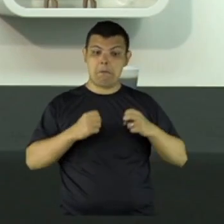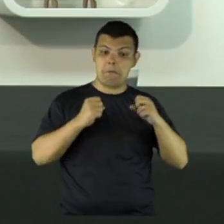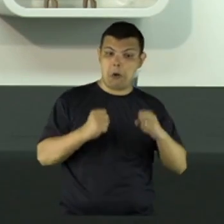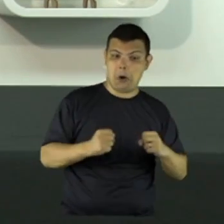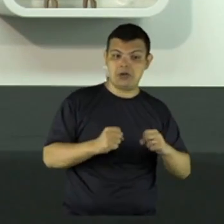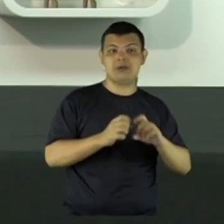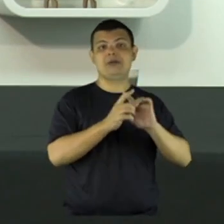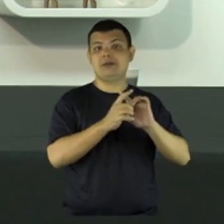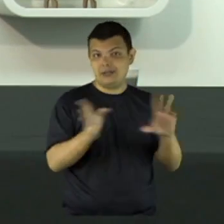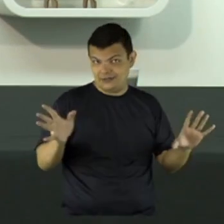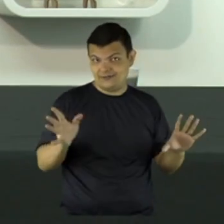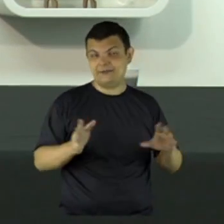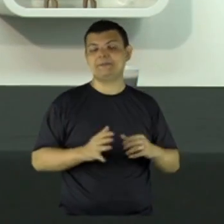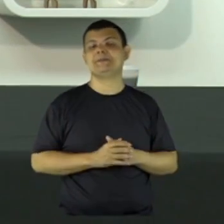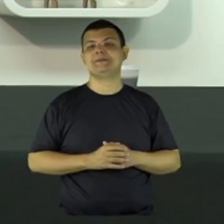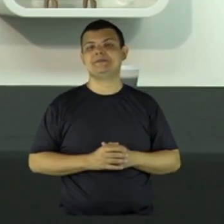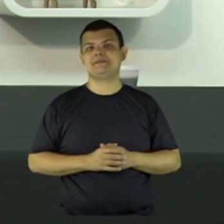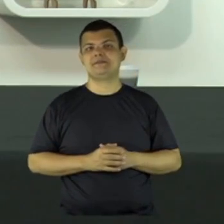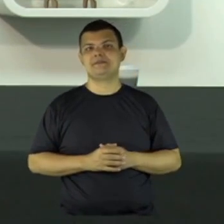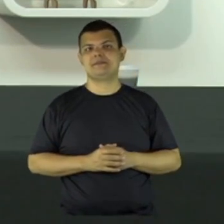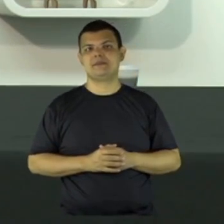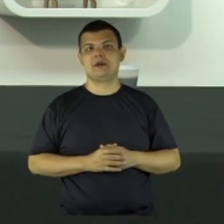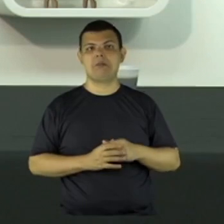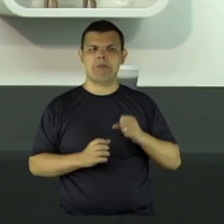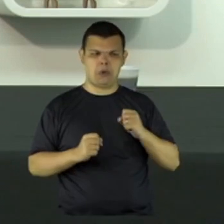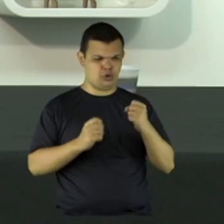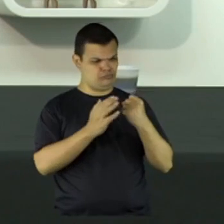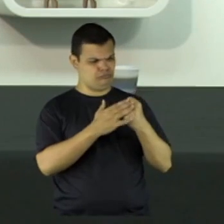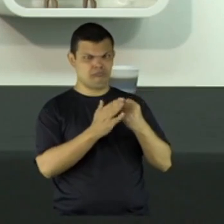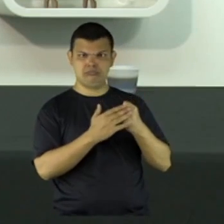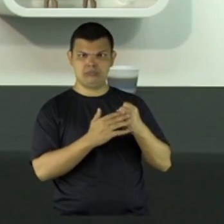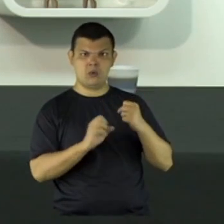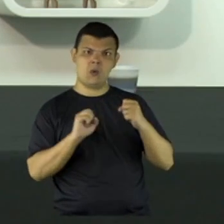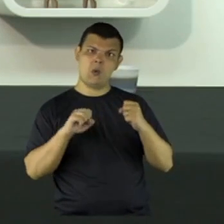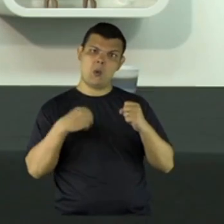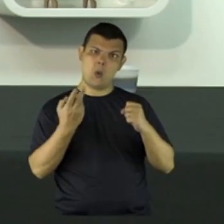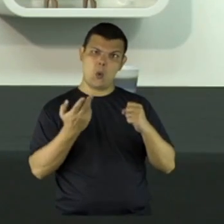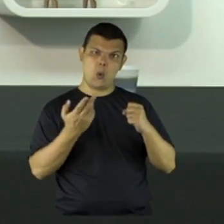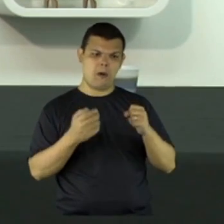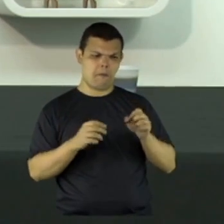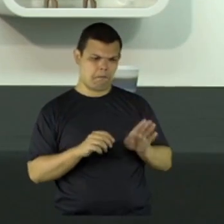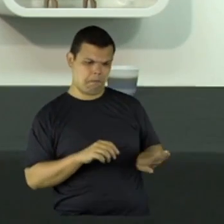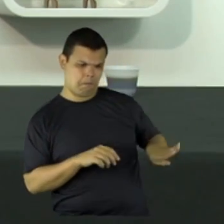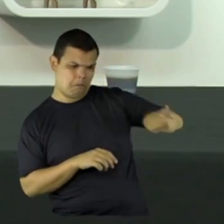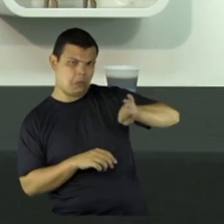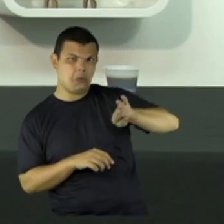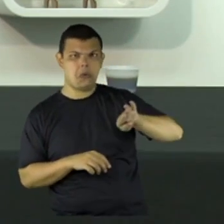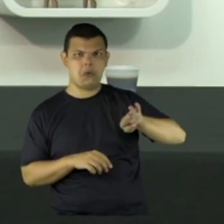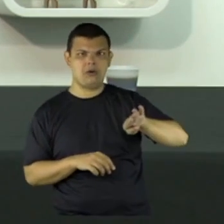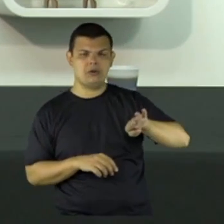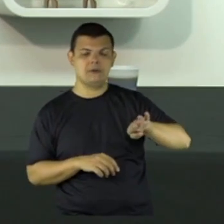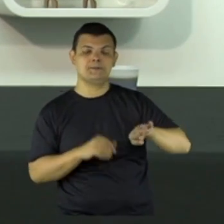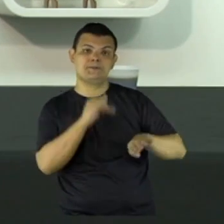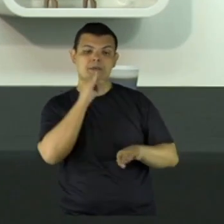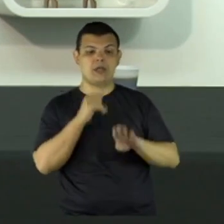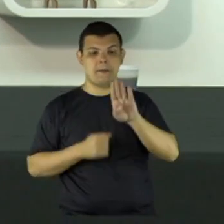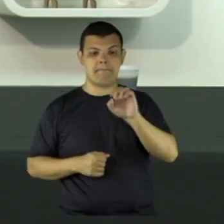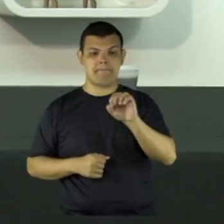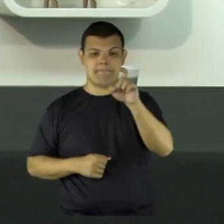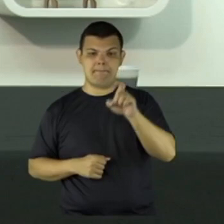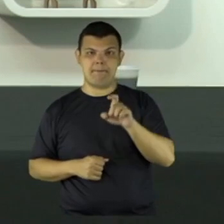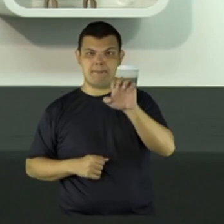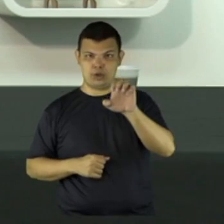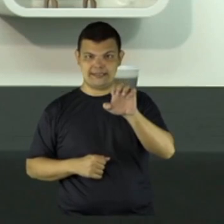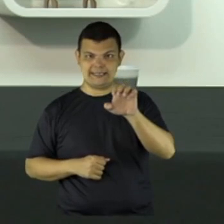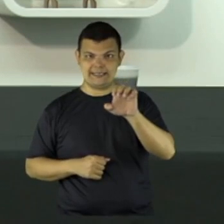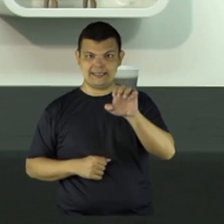permitidas. Se pode golpear com socos, se pode golpear com chute. Um boxe, por exemplo. No boxe